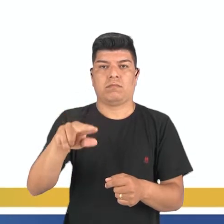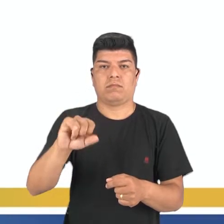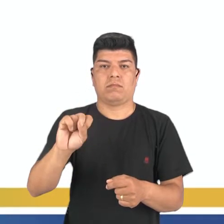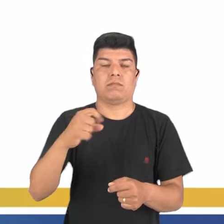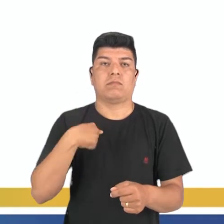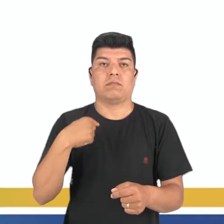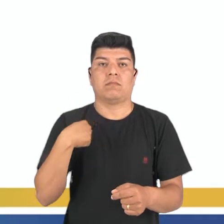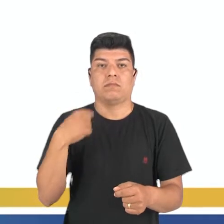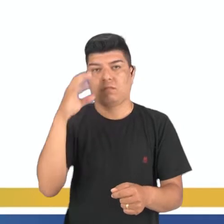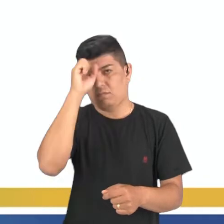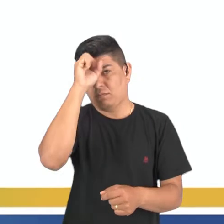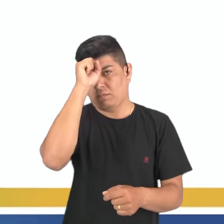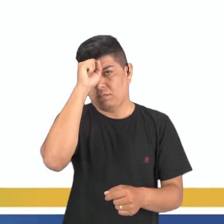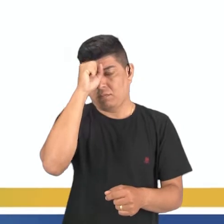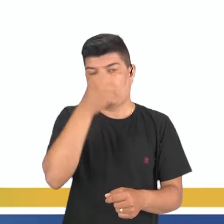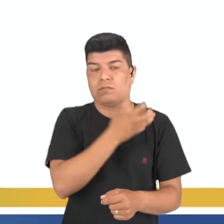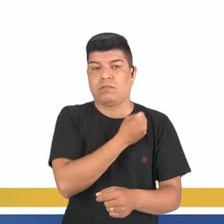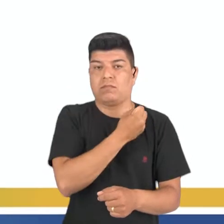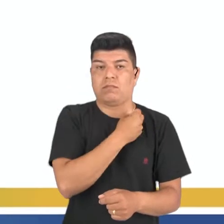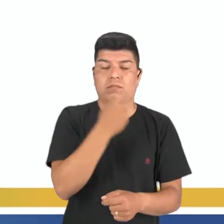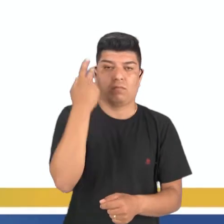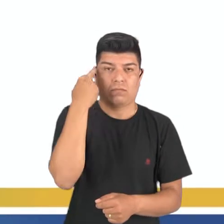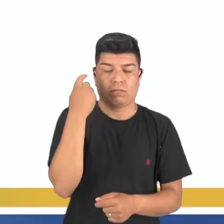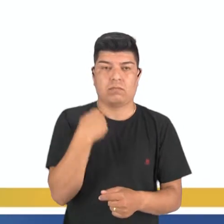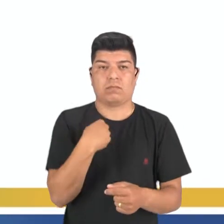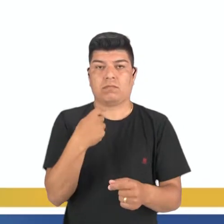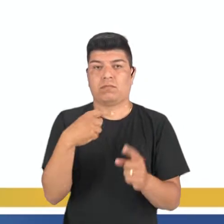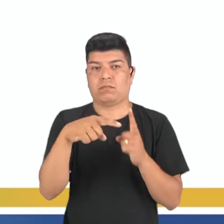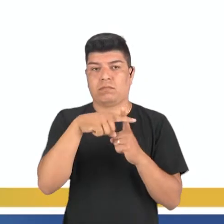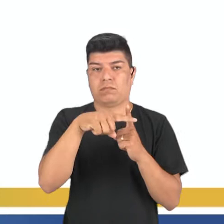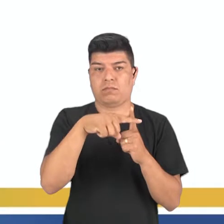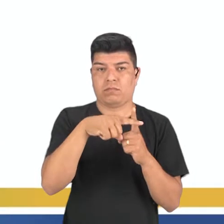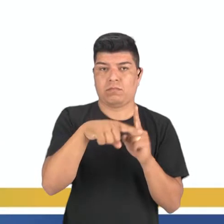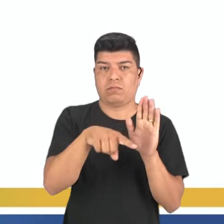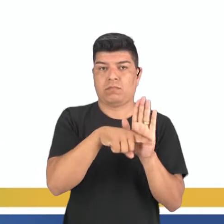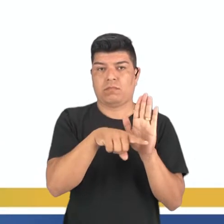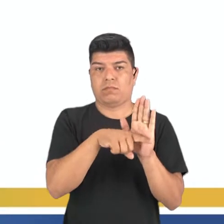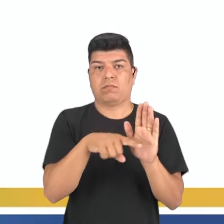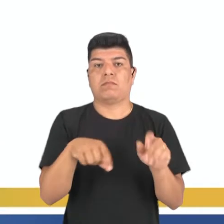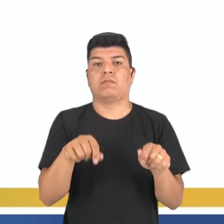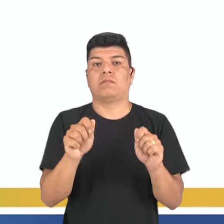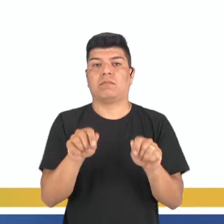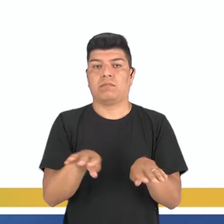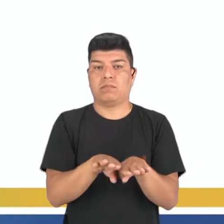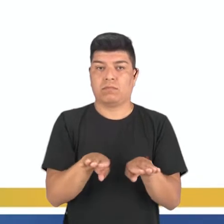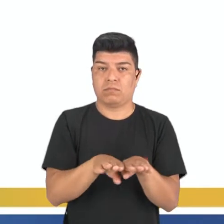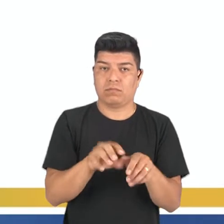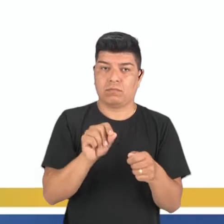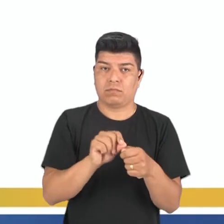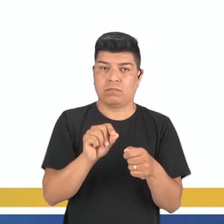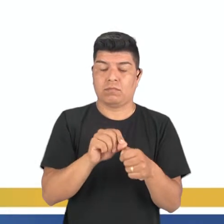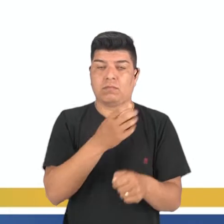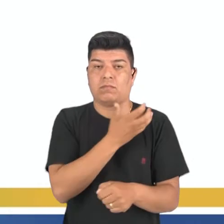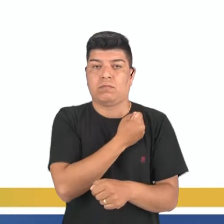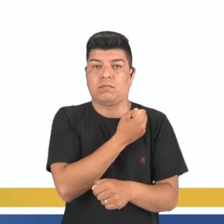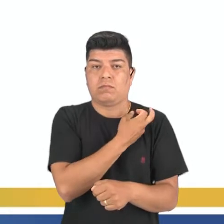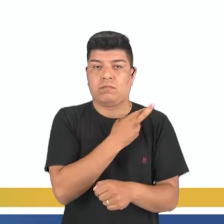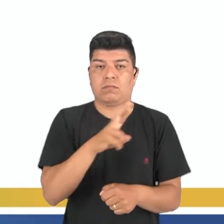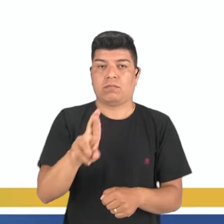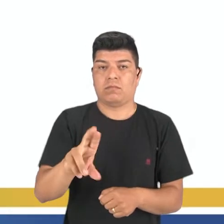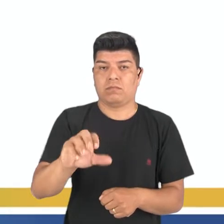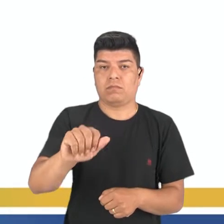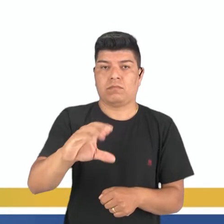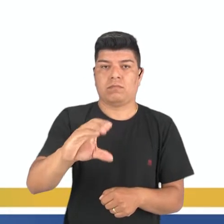assim como você aprendeu dos naturais, nos inteiros, a somar, subtrair, a gente também vai fazer isso com os números